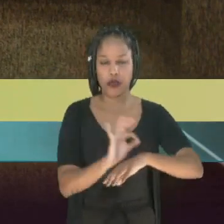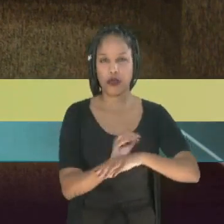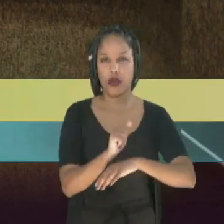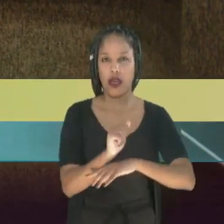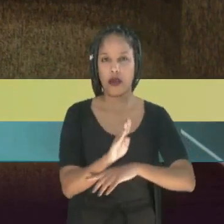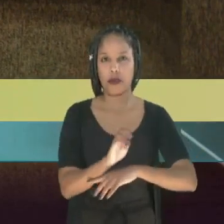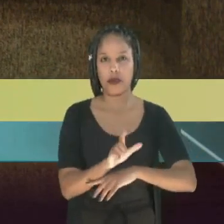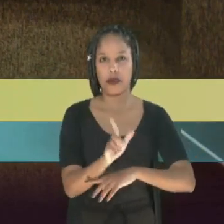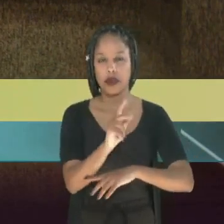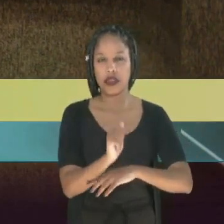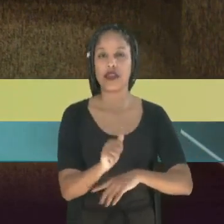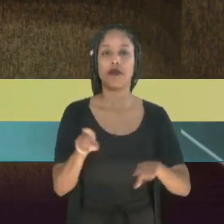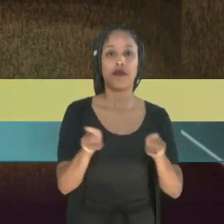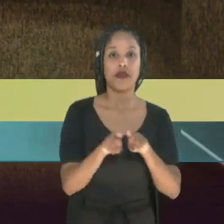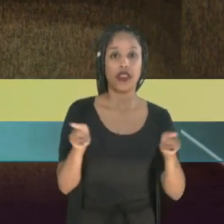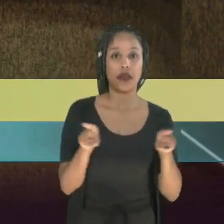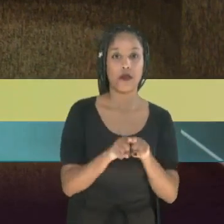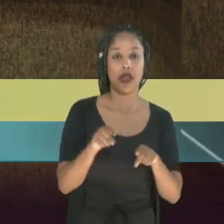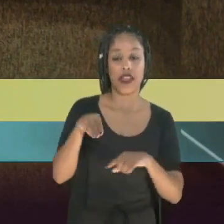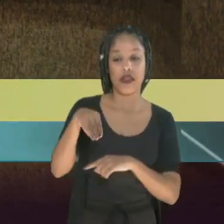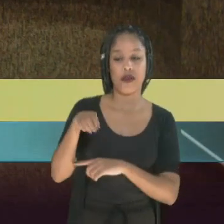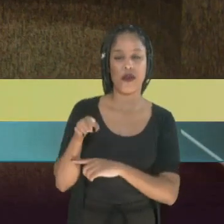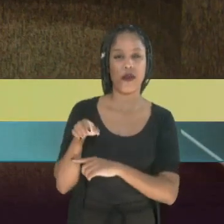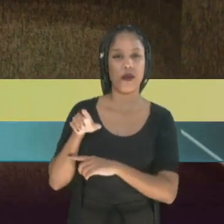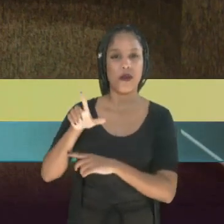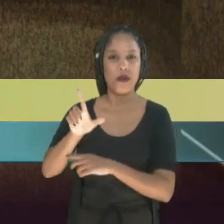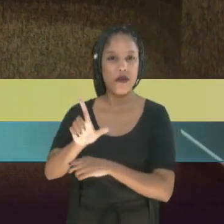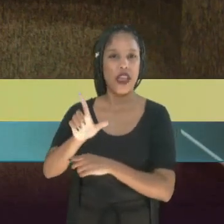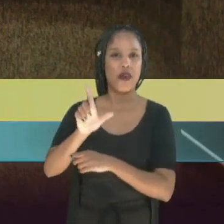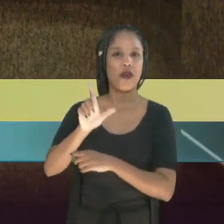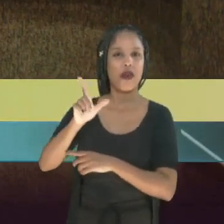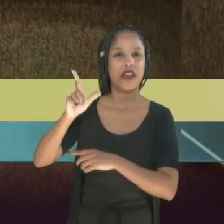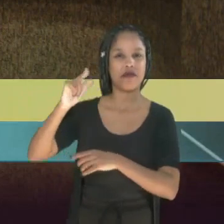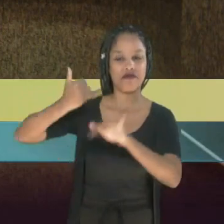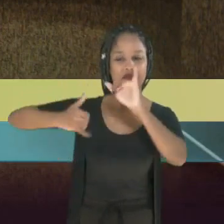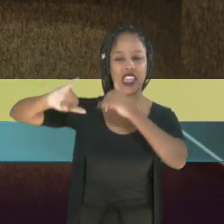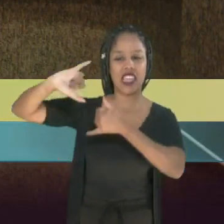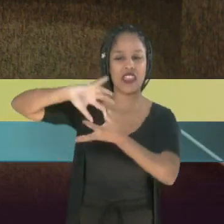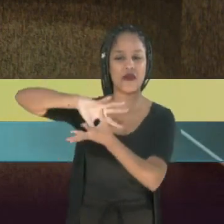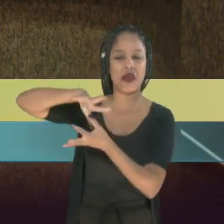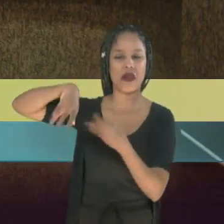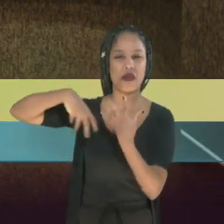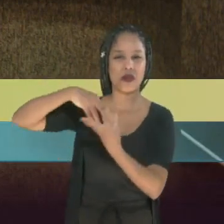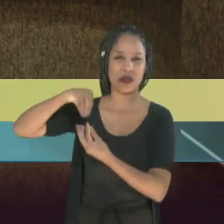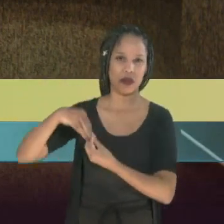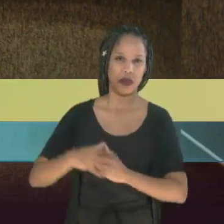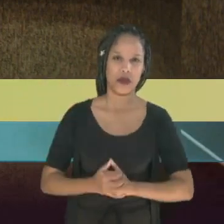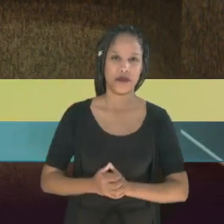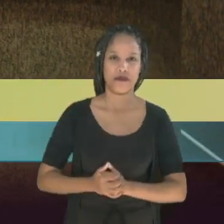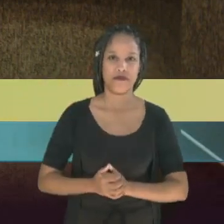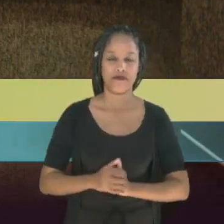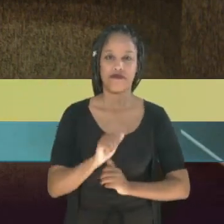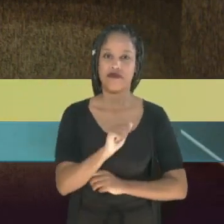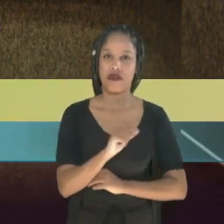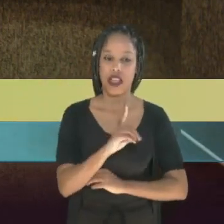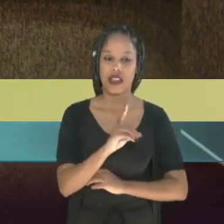da contaminação do mel da abelha em Pernambuco. A própria ADAGRO tem